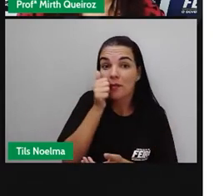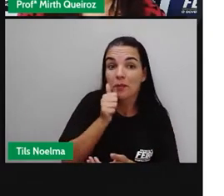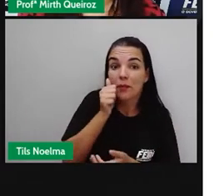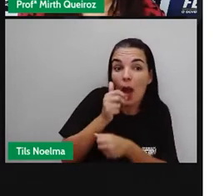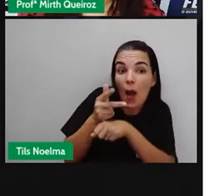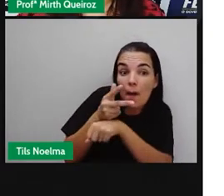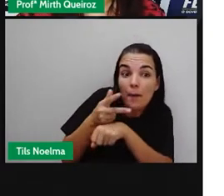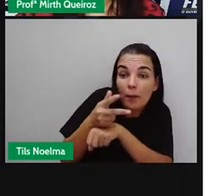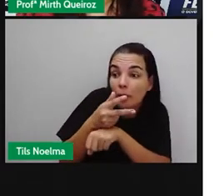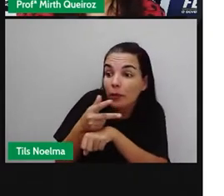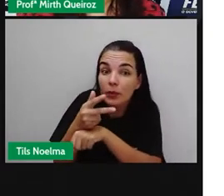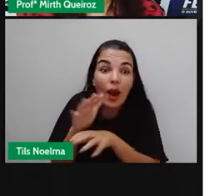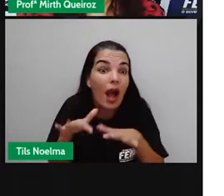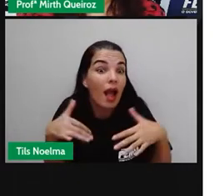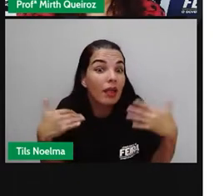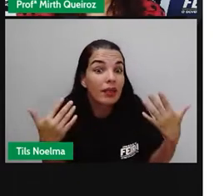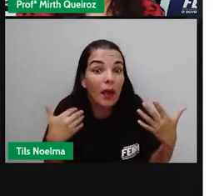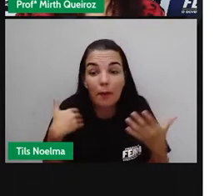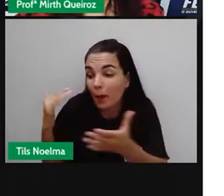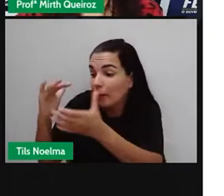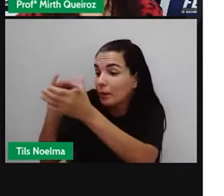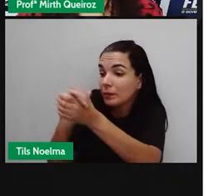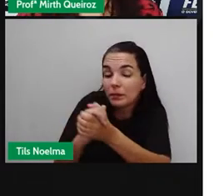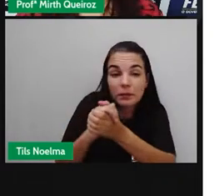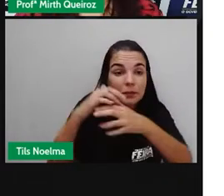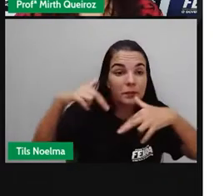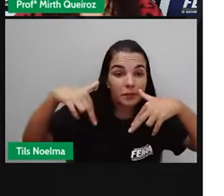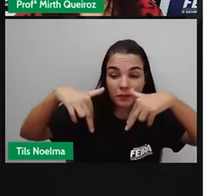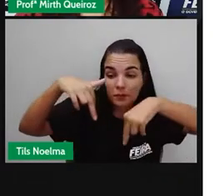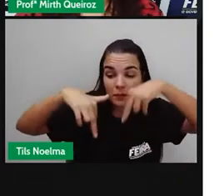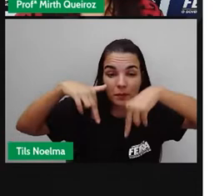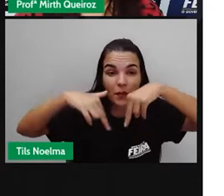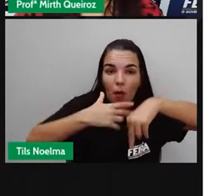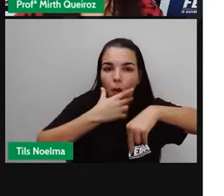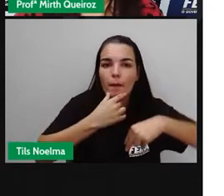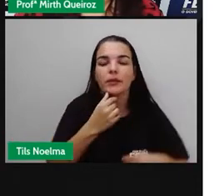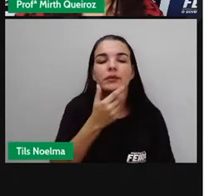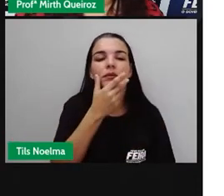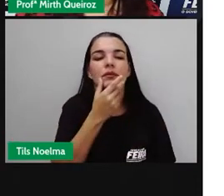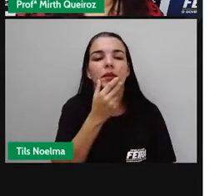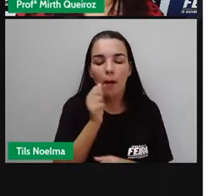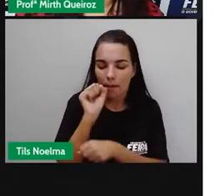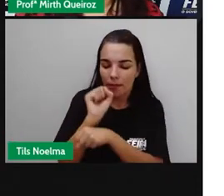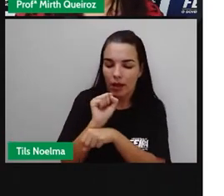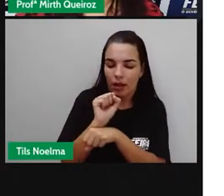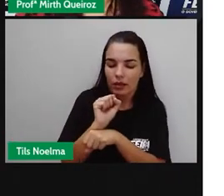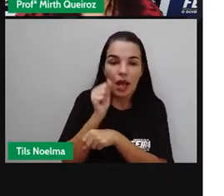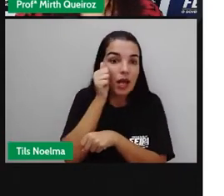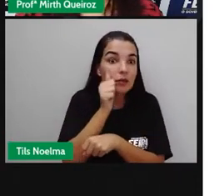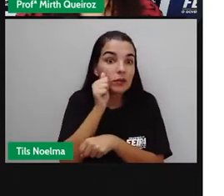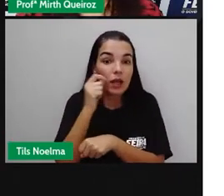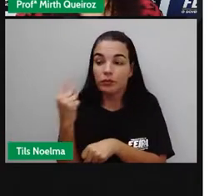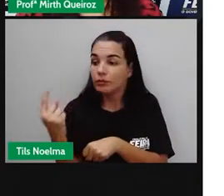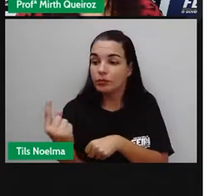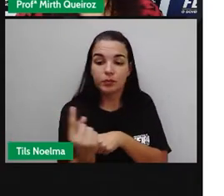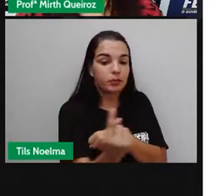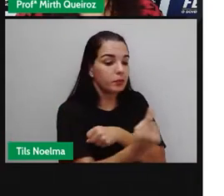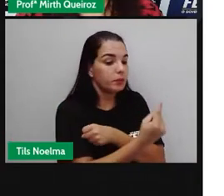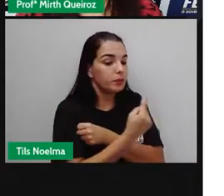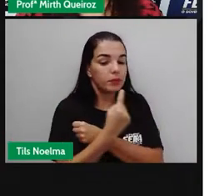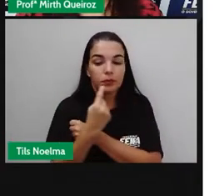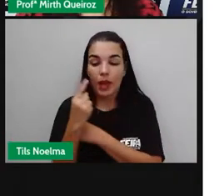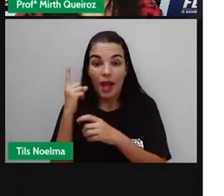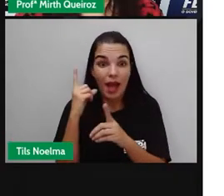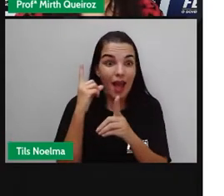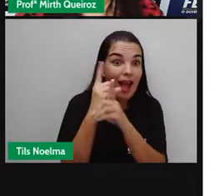Damas procuram seus cavalheiros. Os cavalheiros param e as damas continuam rodando até encontrar